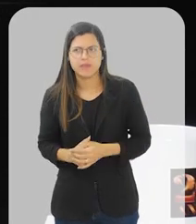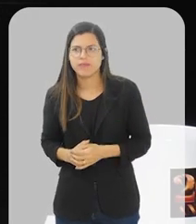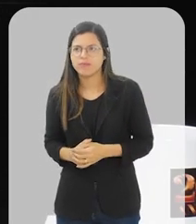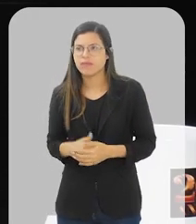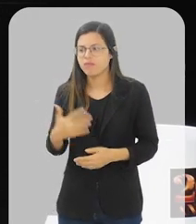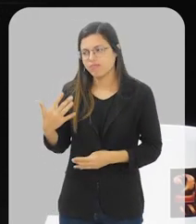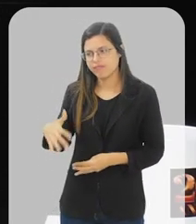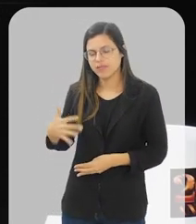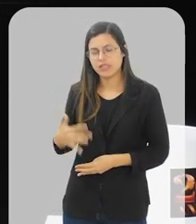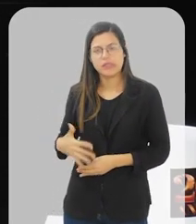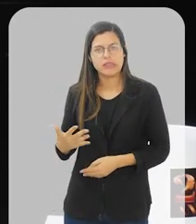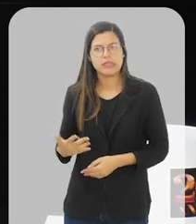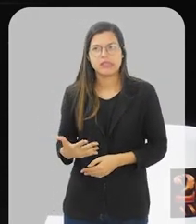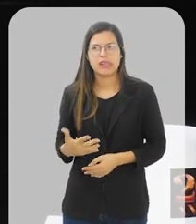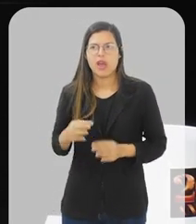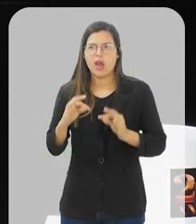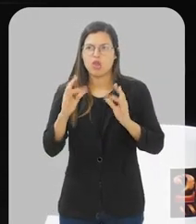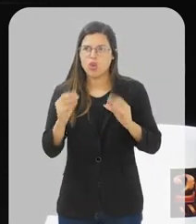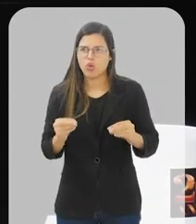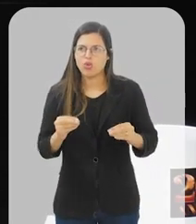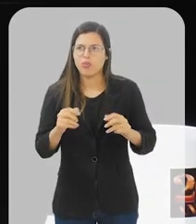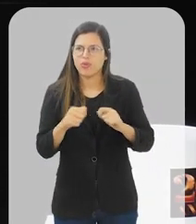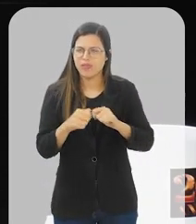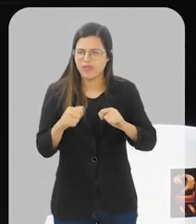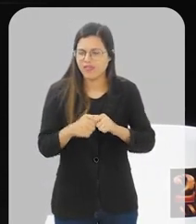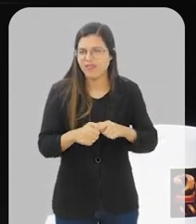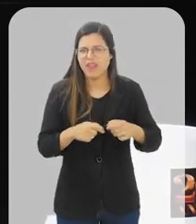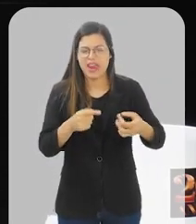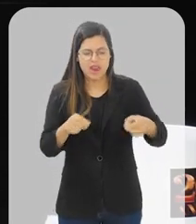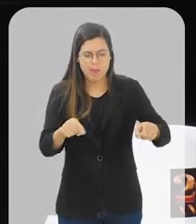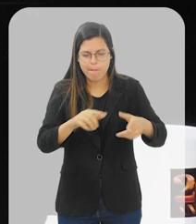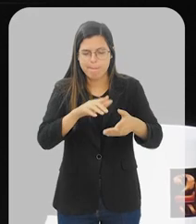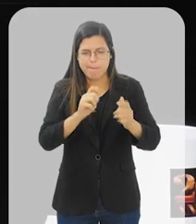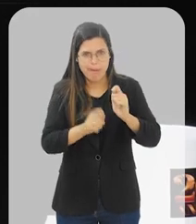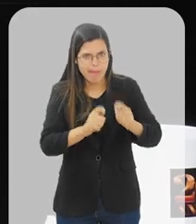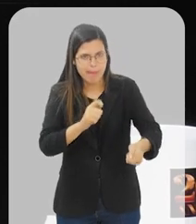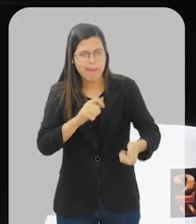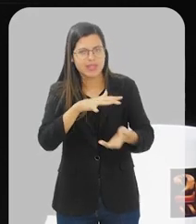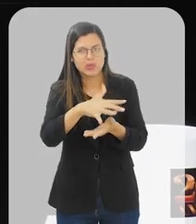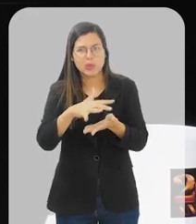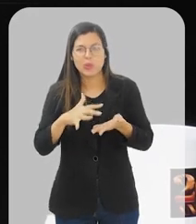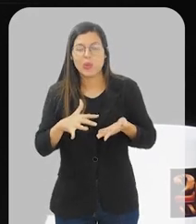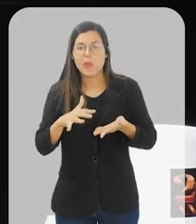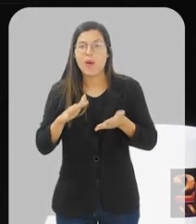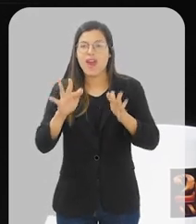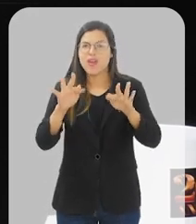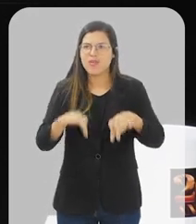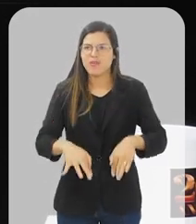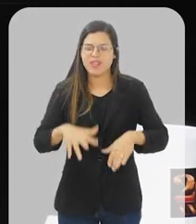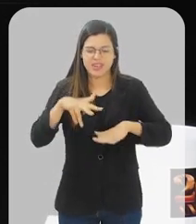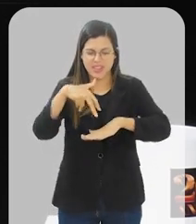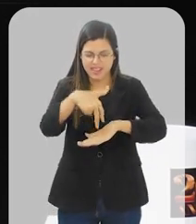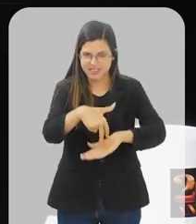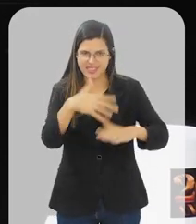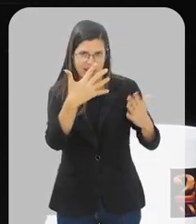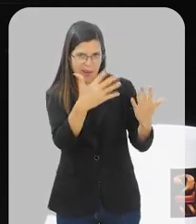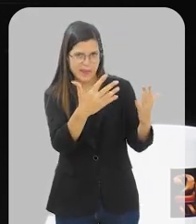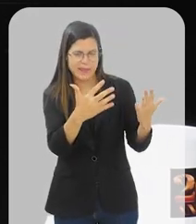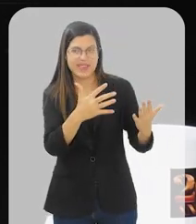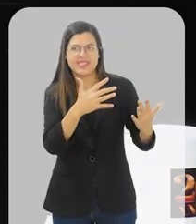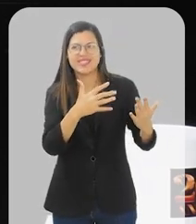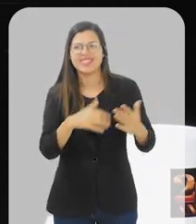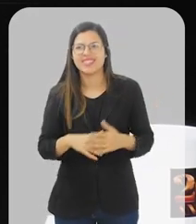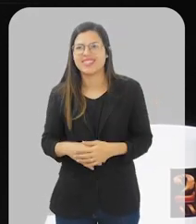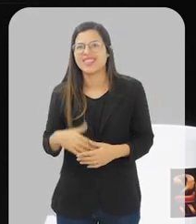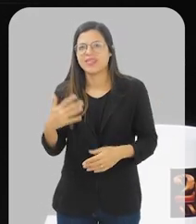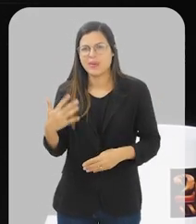Caramba. Vamos lá. Então, todo mundo tocou, virou cambalhota. Aí, no final, eles ficaram de pé e aplaudiram. Porra,